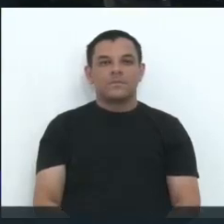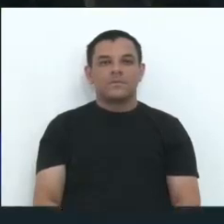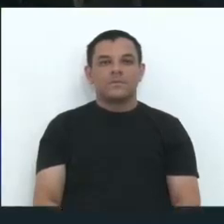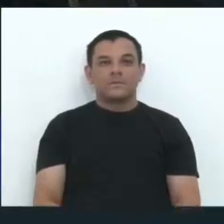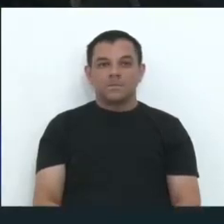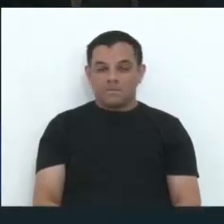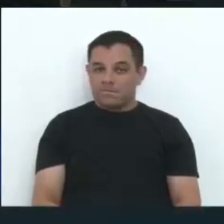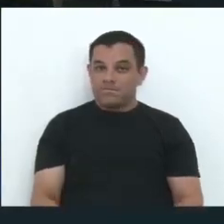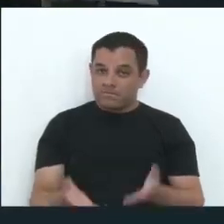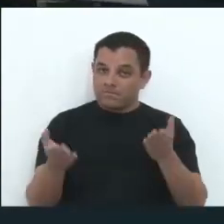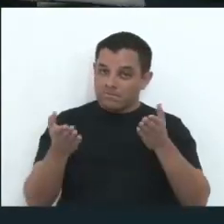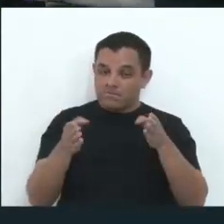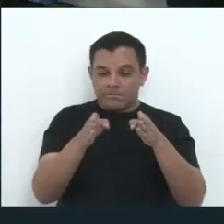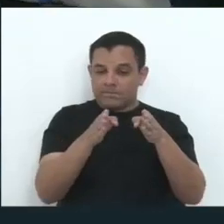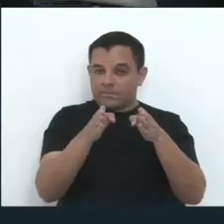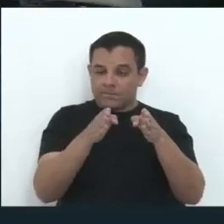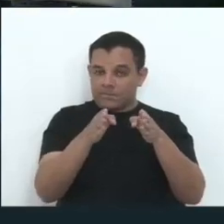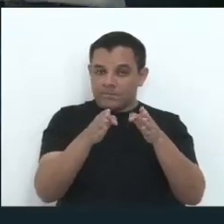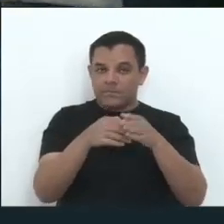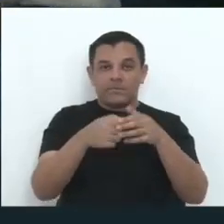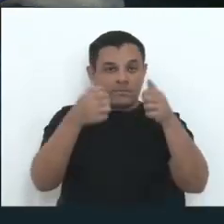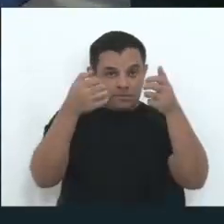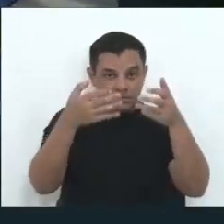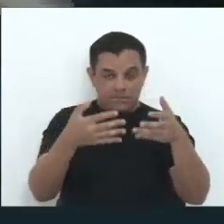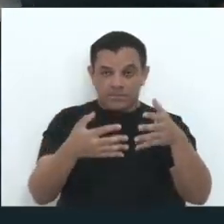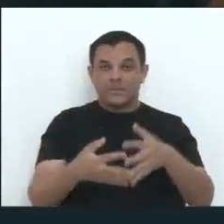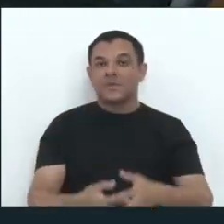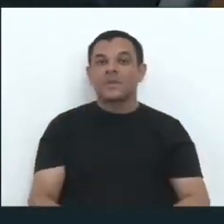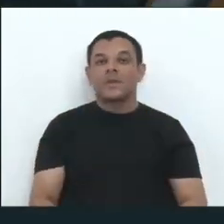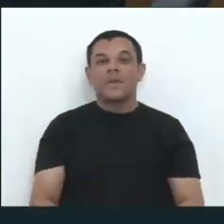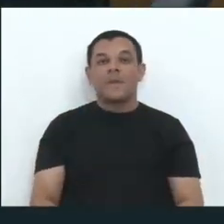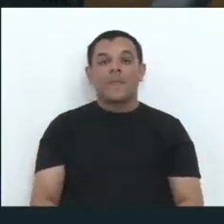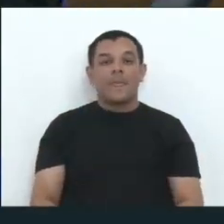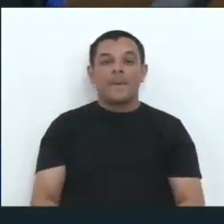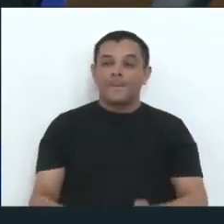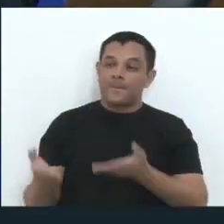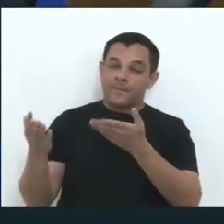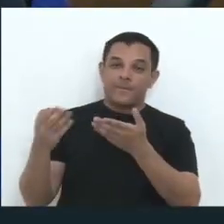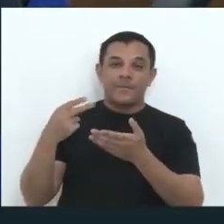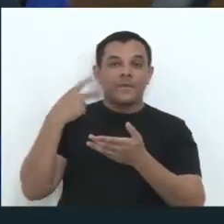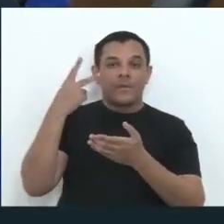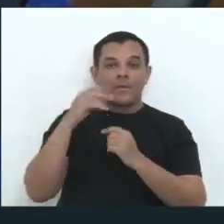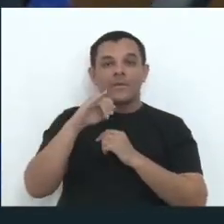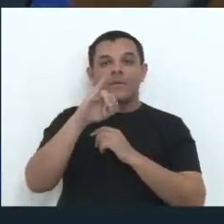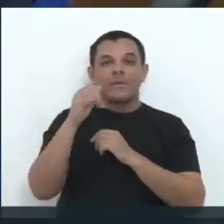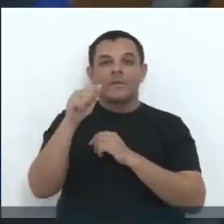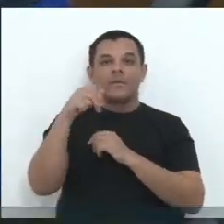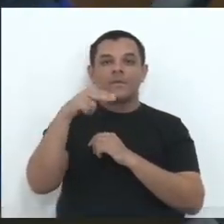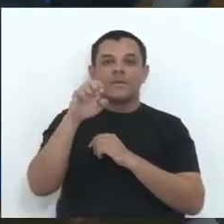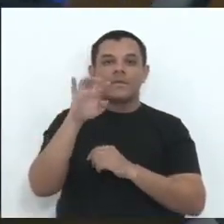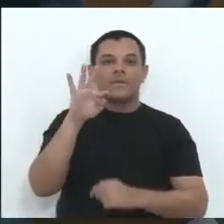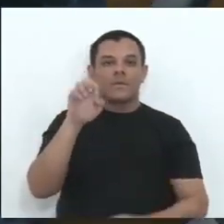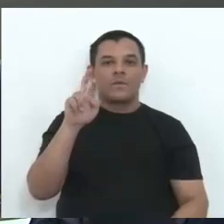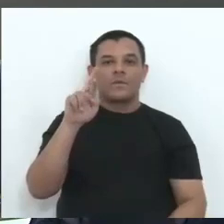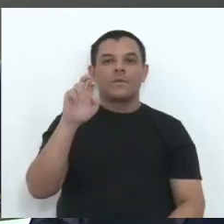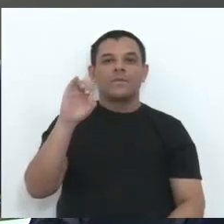Passemos ao pequeno expediente, com a palavra a vereadora Janete Rocha Pietá.